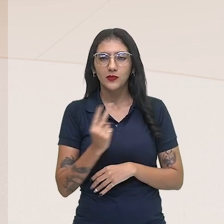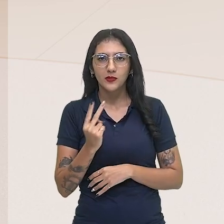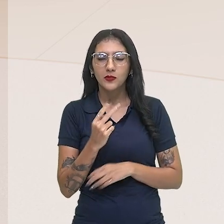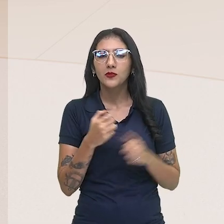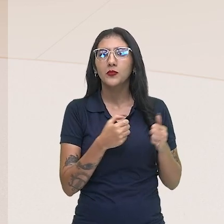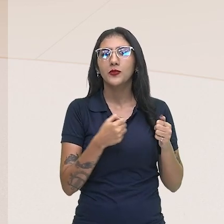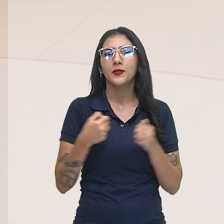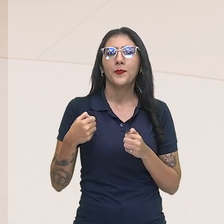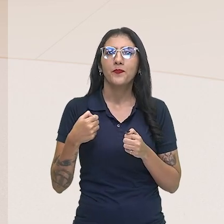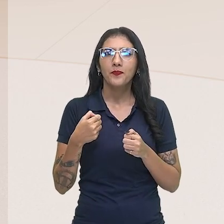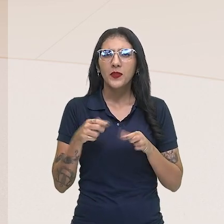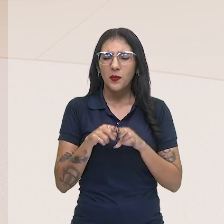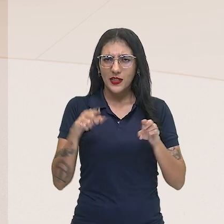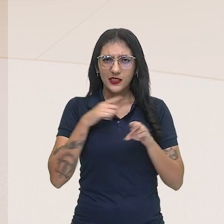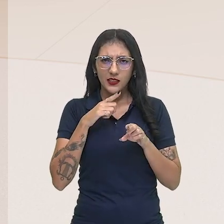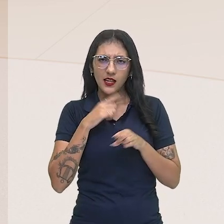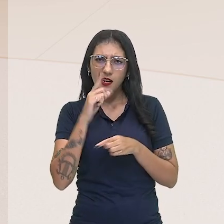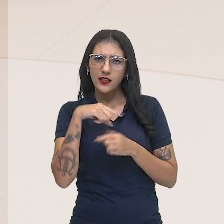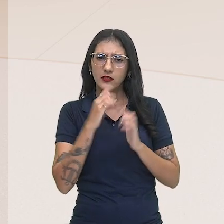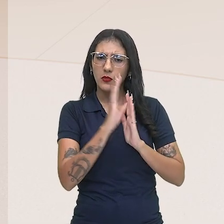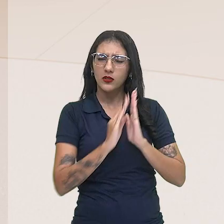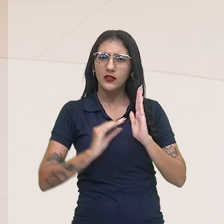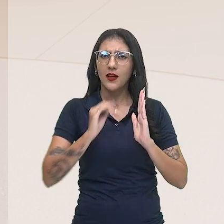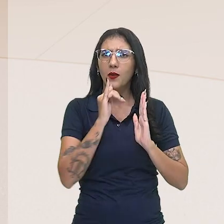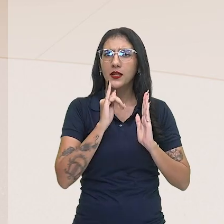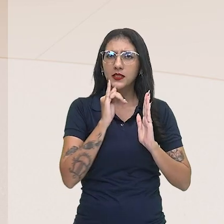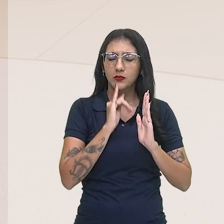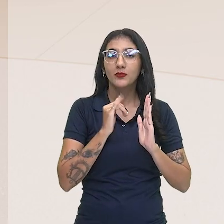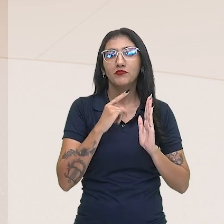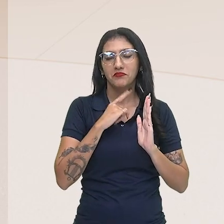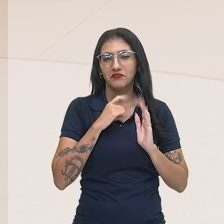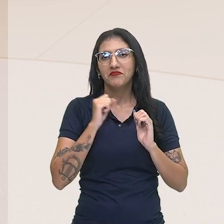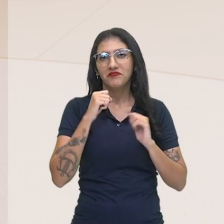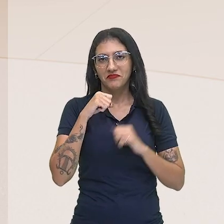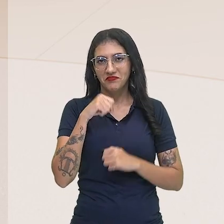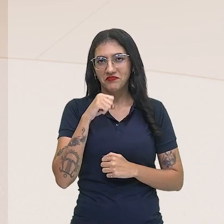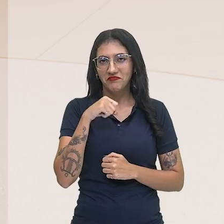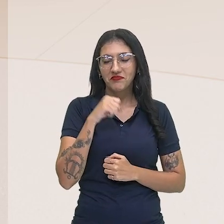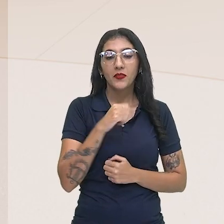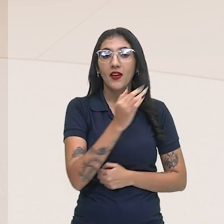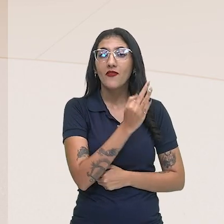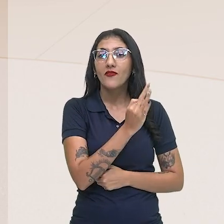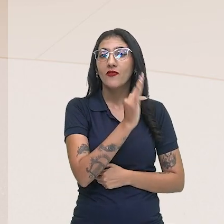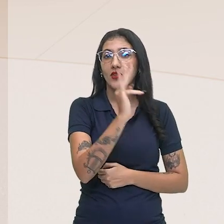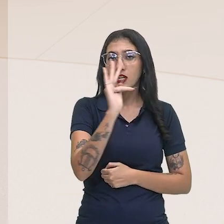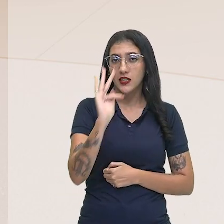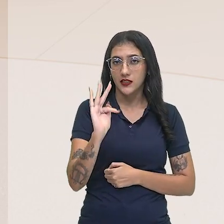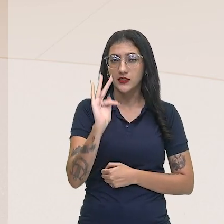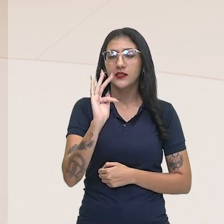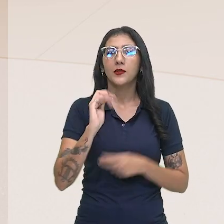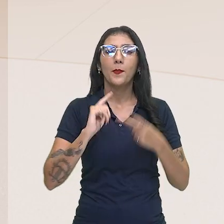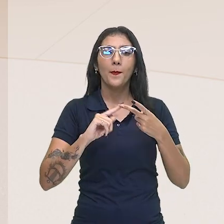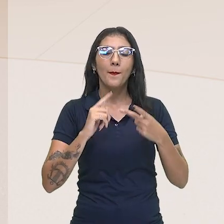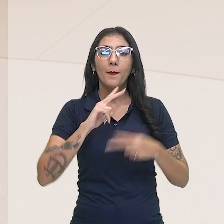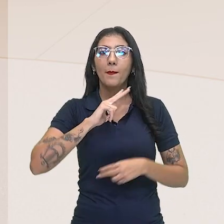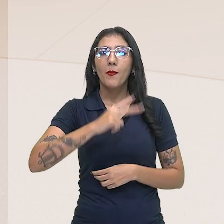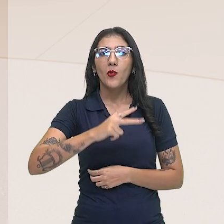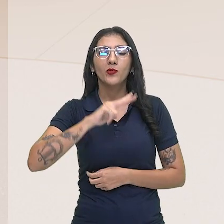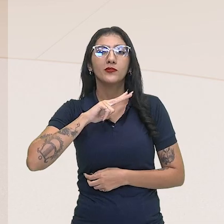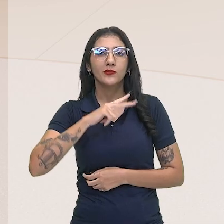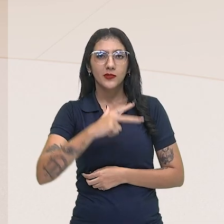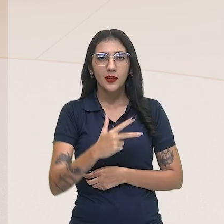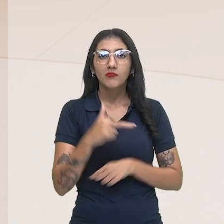esses exemplos no mundo atualmente? Temos. França é semipresidencialista, Portugal também é um sistema